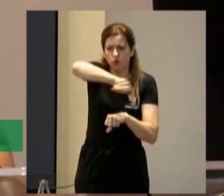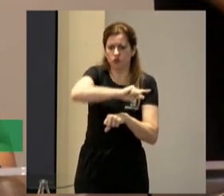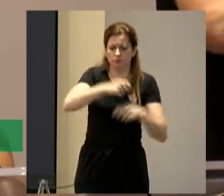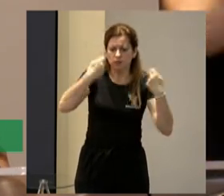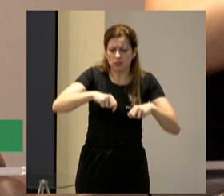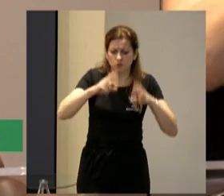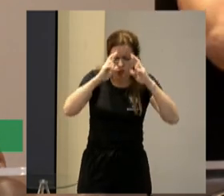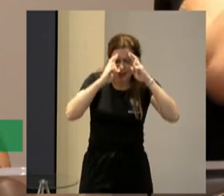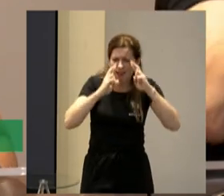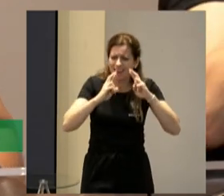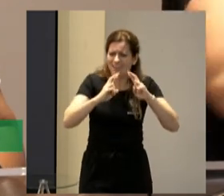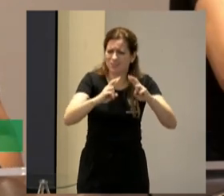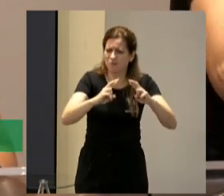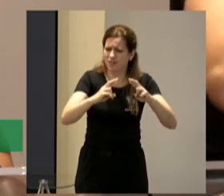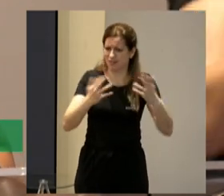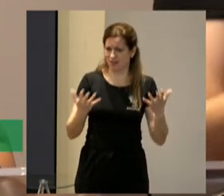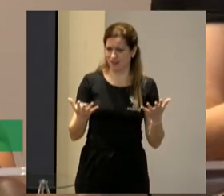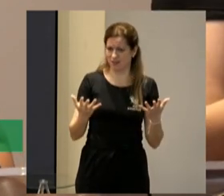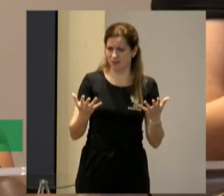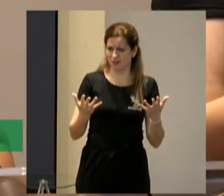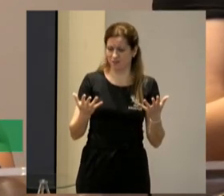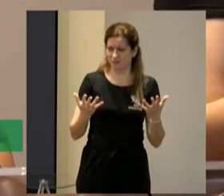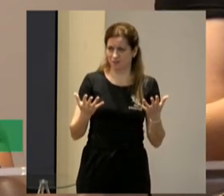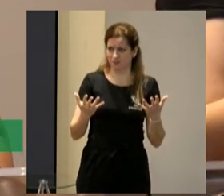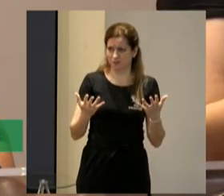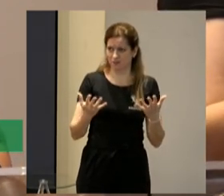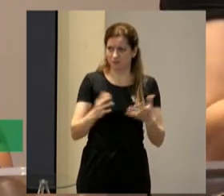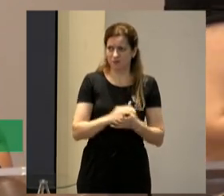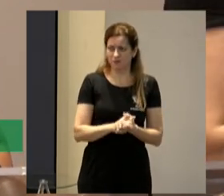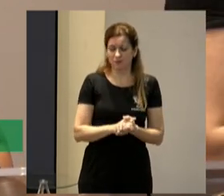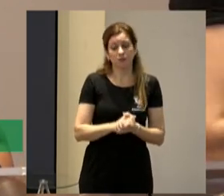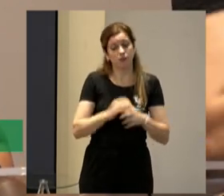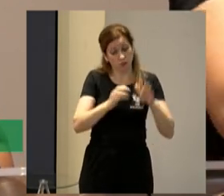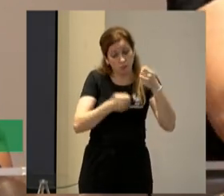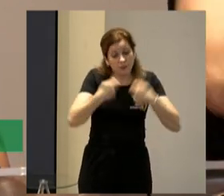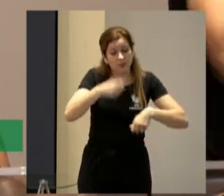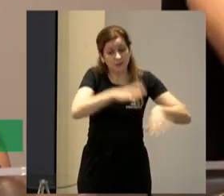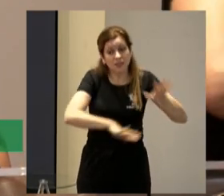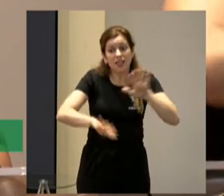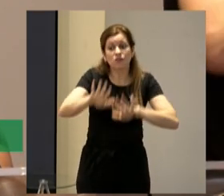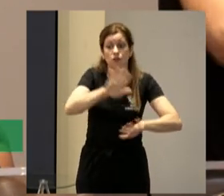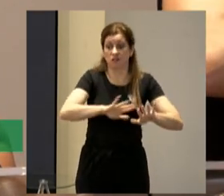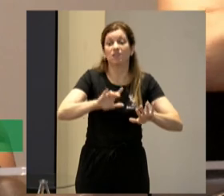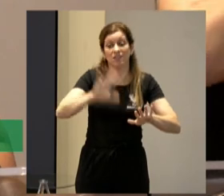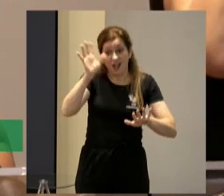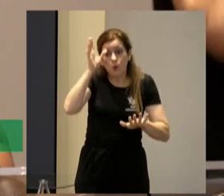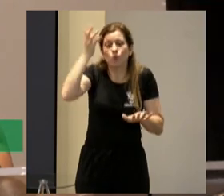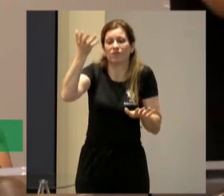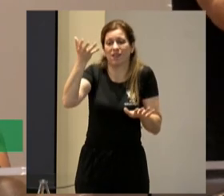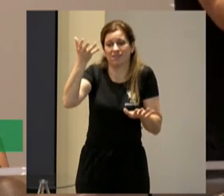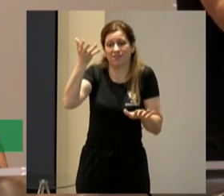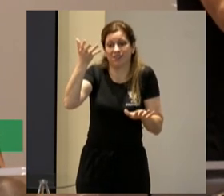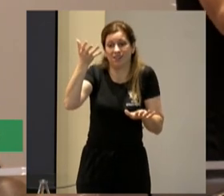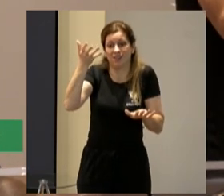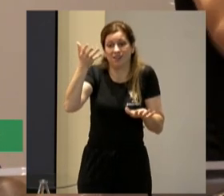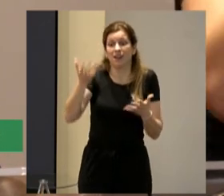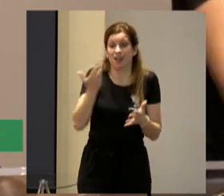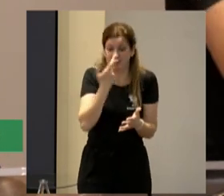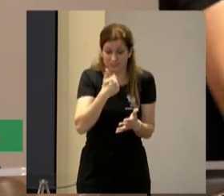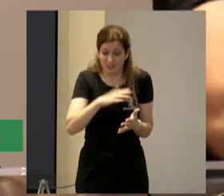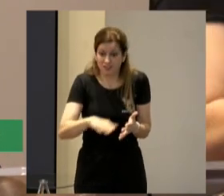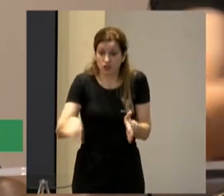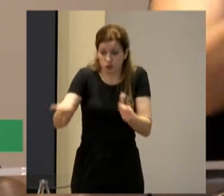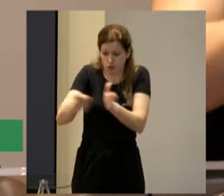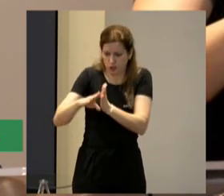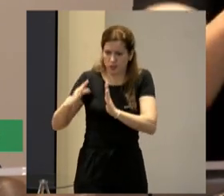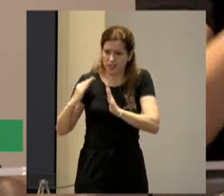alguma, nem física, nem mental, nem intelectual, nem racial. Mas acontece. A criança chega em casa narrando para a